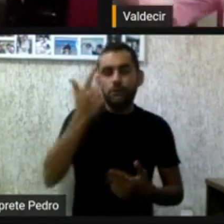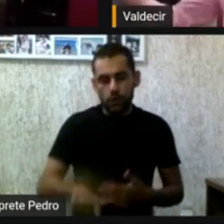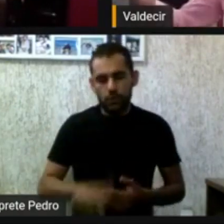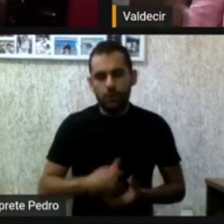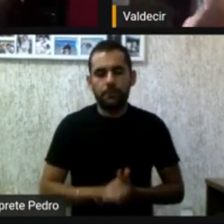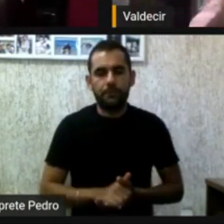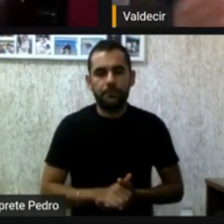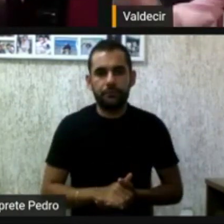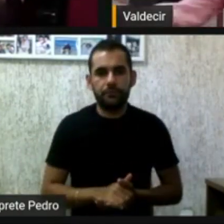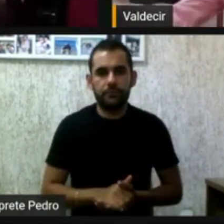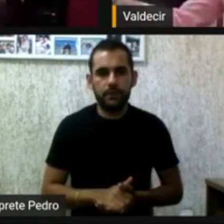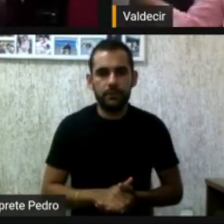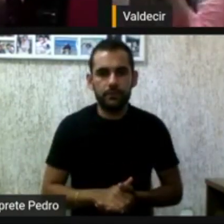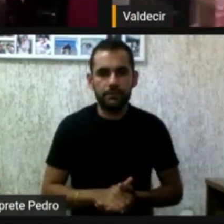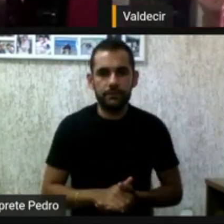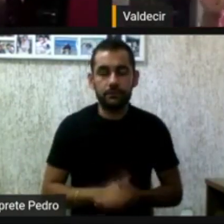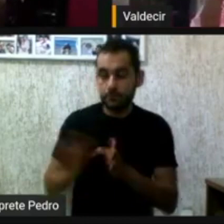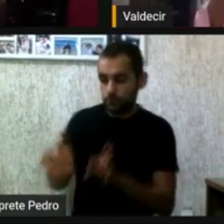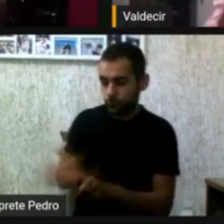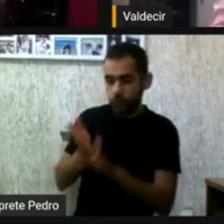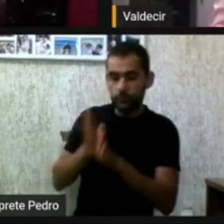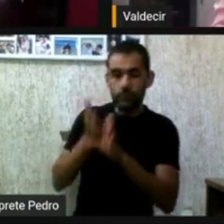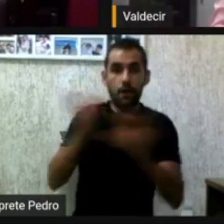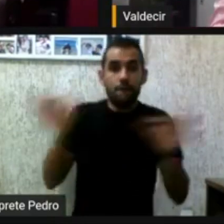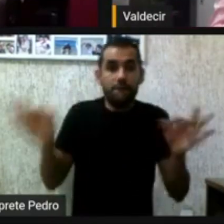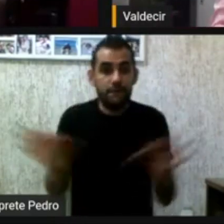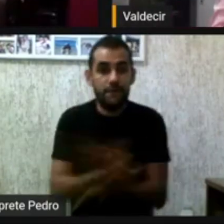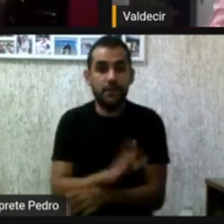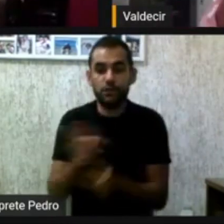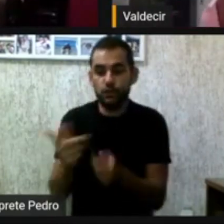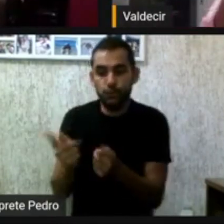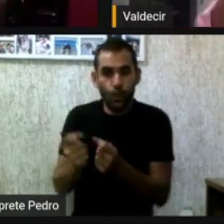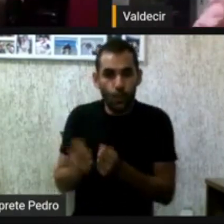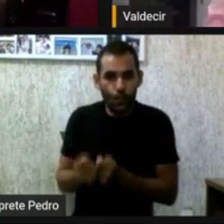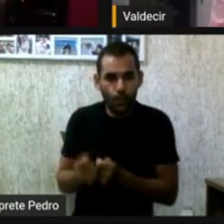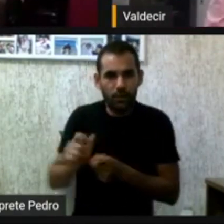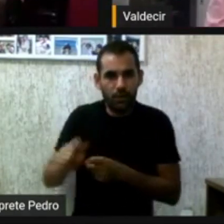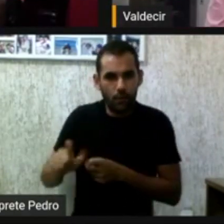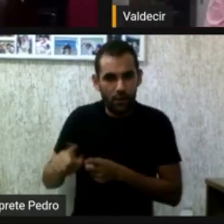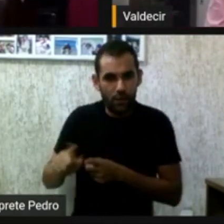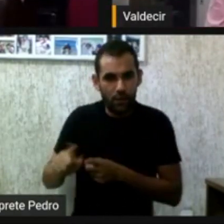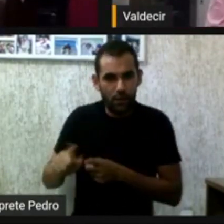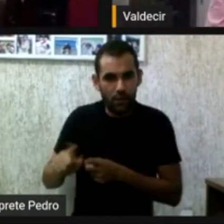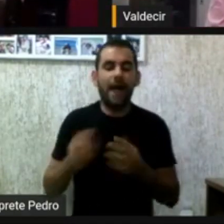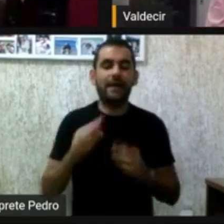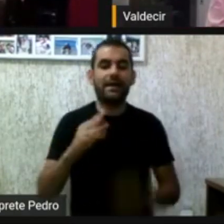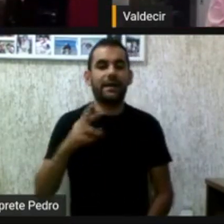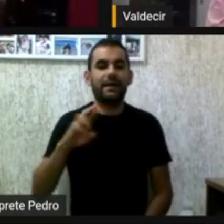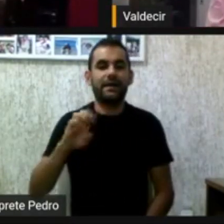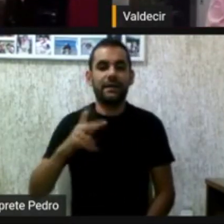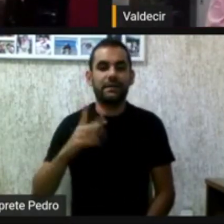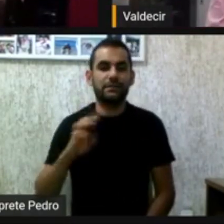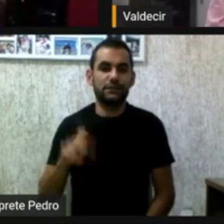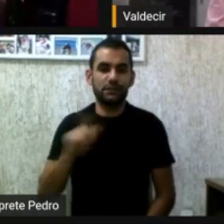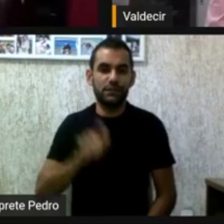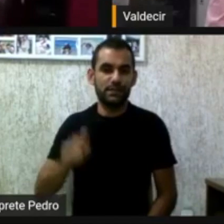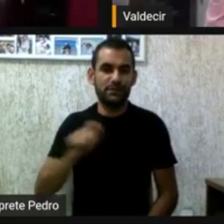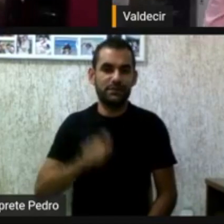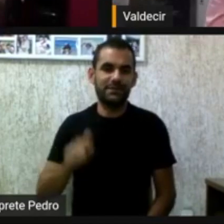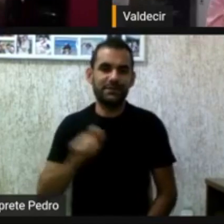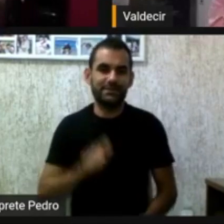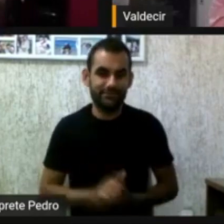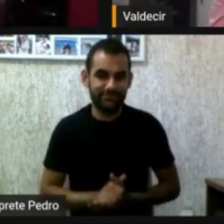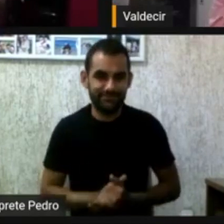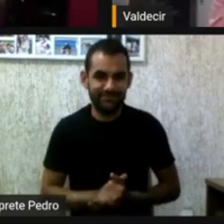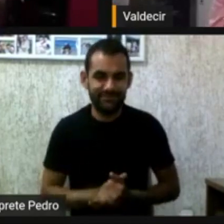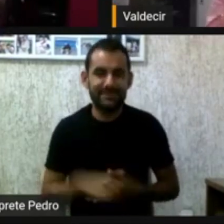além dessas obras que a gente vai terminar, que vai economizar aluguel, as creches de associações que eu te falei, né? Se